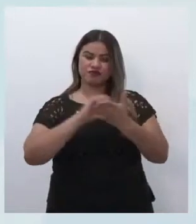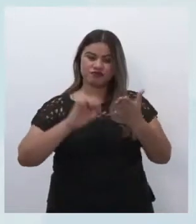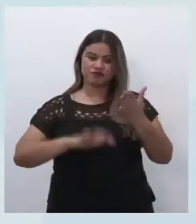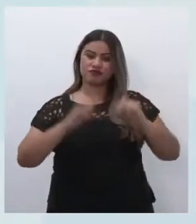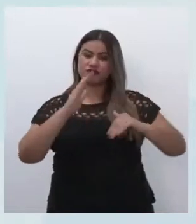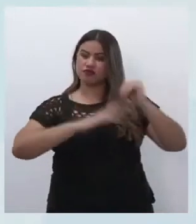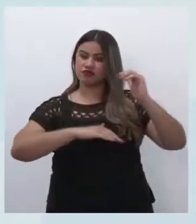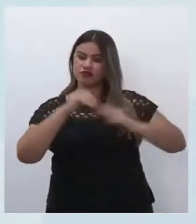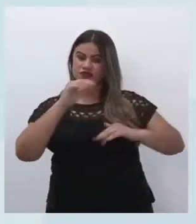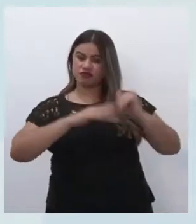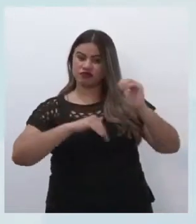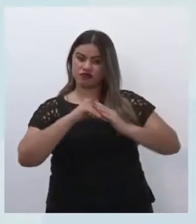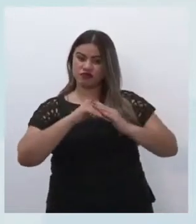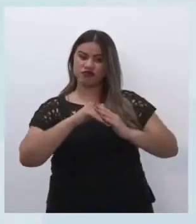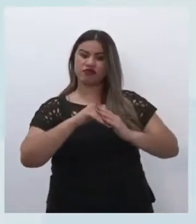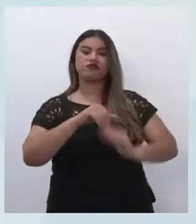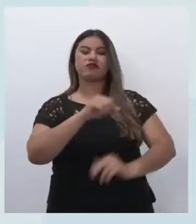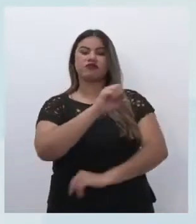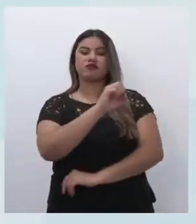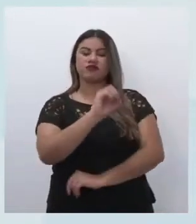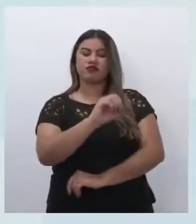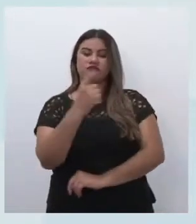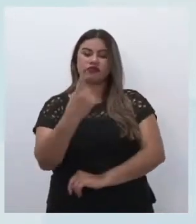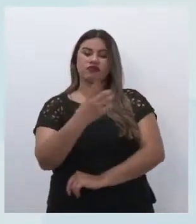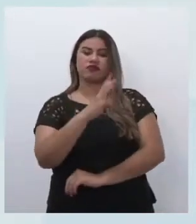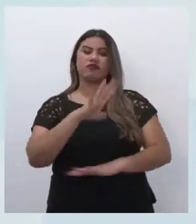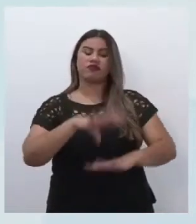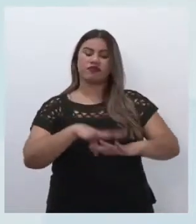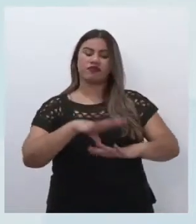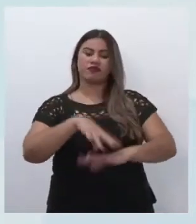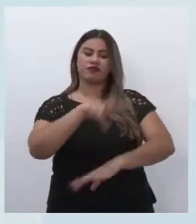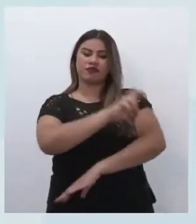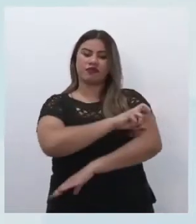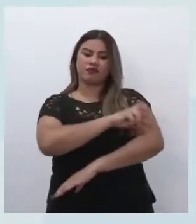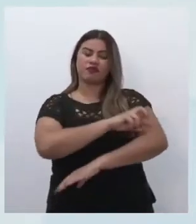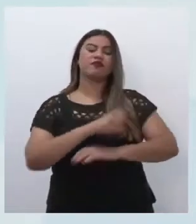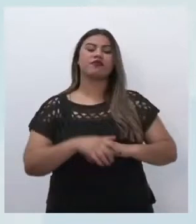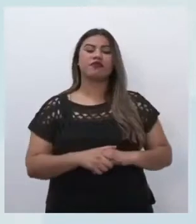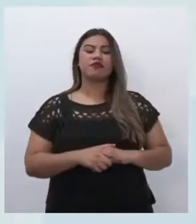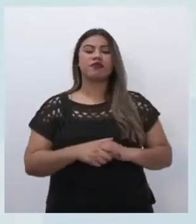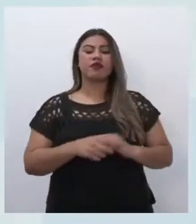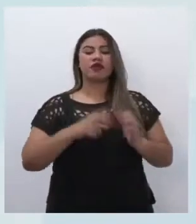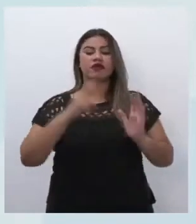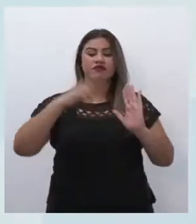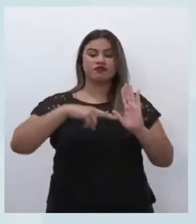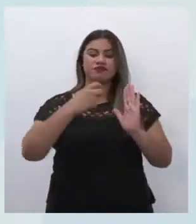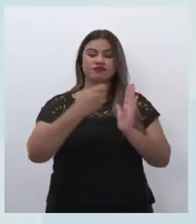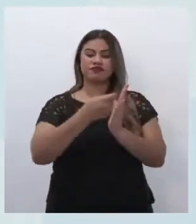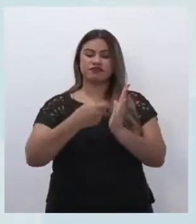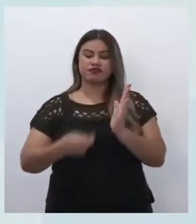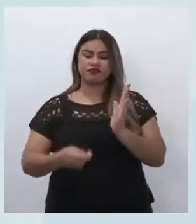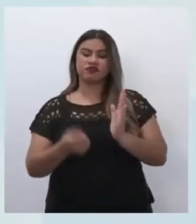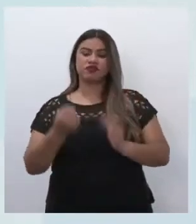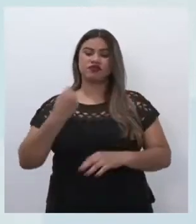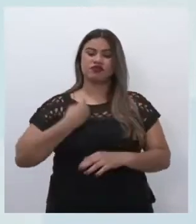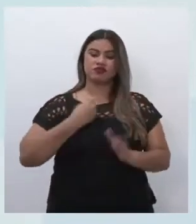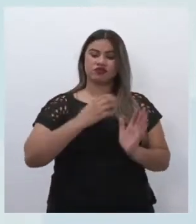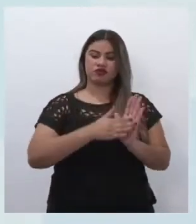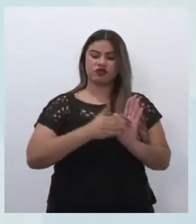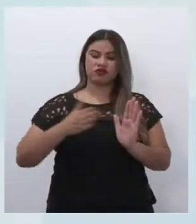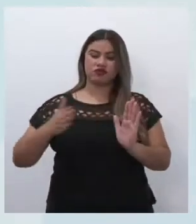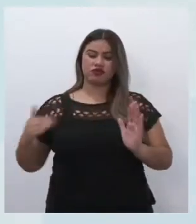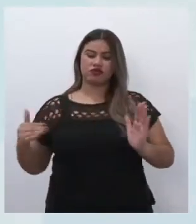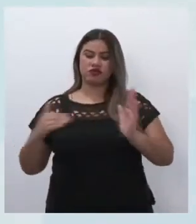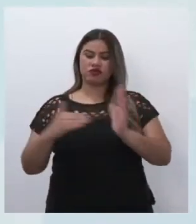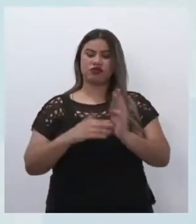habilidade 01 de matemática do 5º ano. Ler, escrever e ordenar números naturais, no mínimo até a ordem